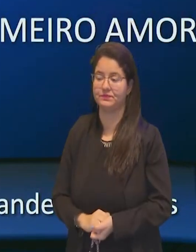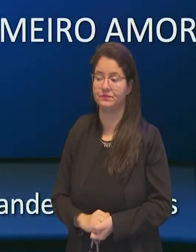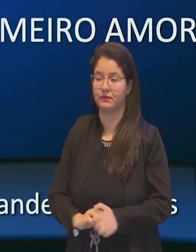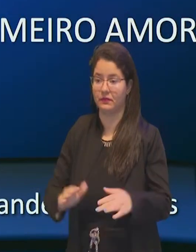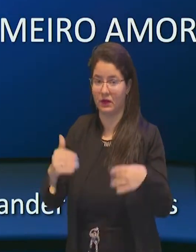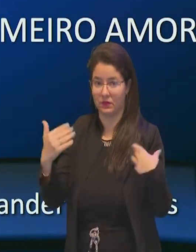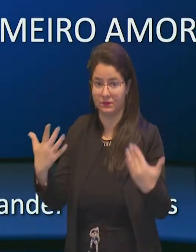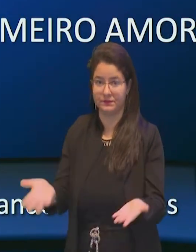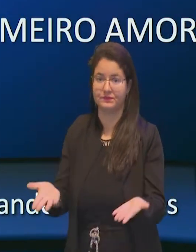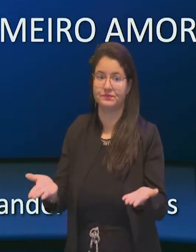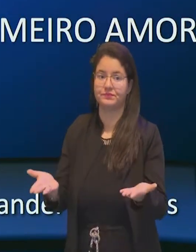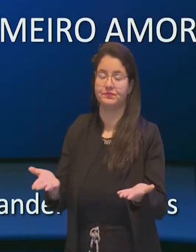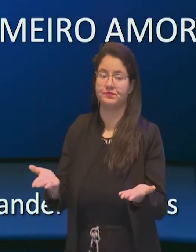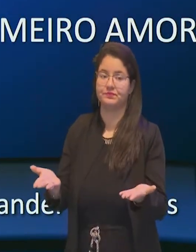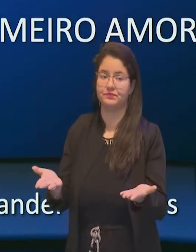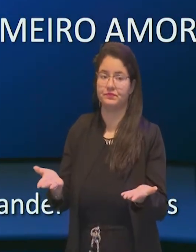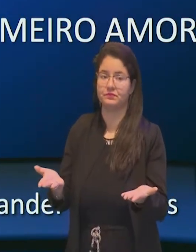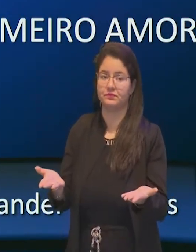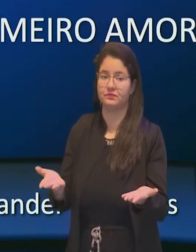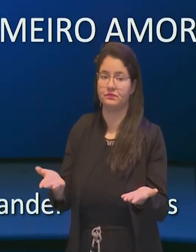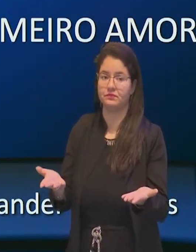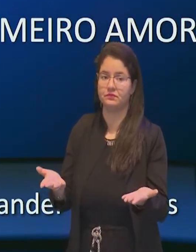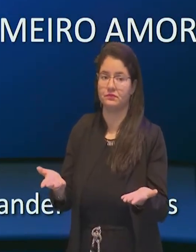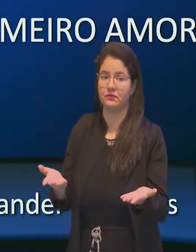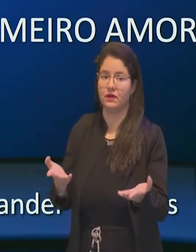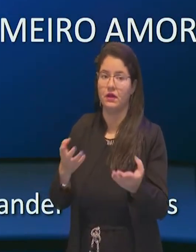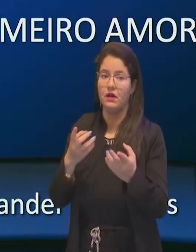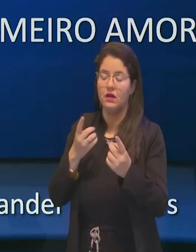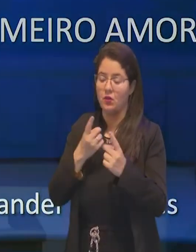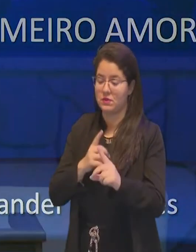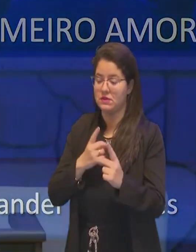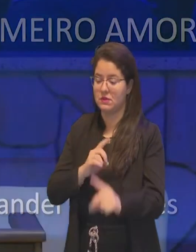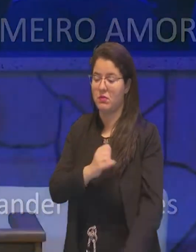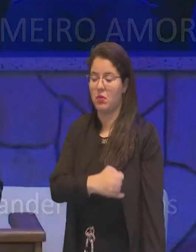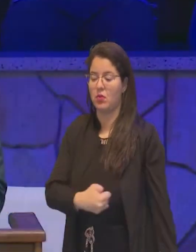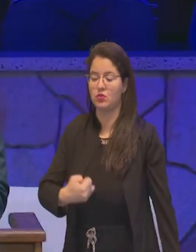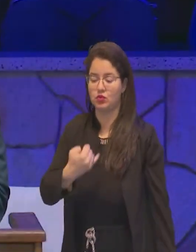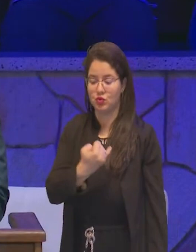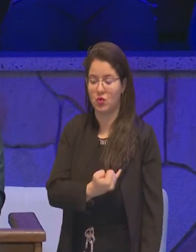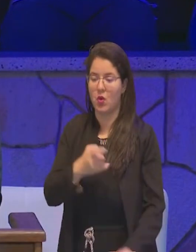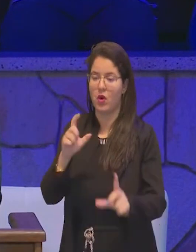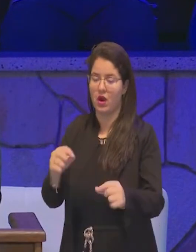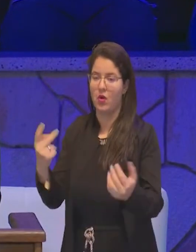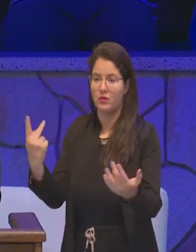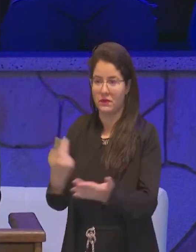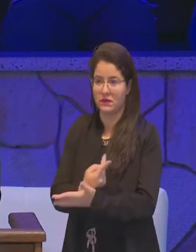Aqui o apóstolo João recebeu do Senhor